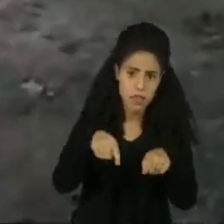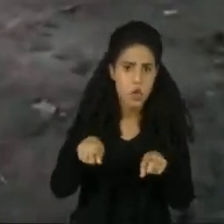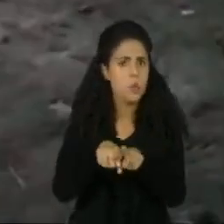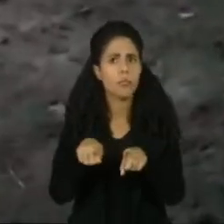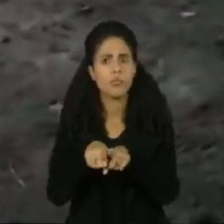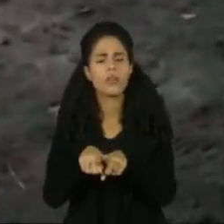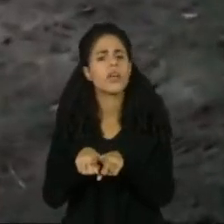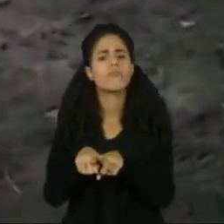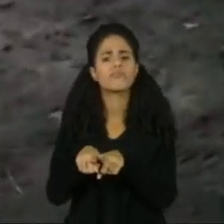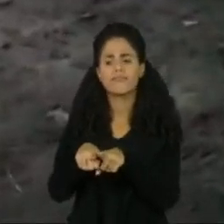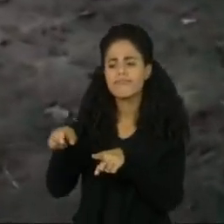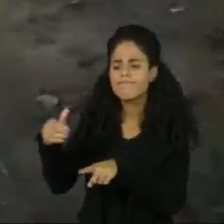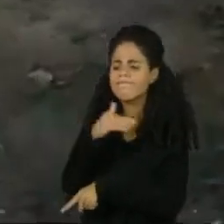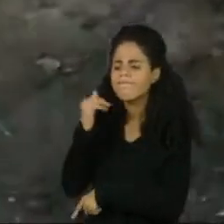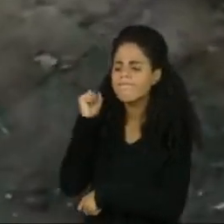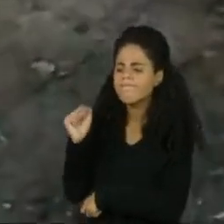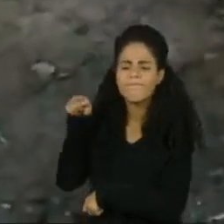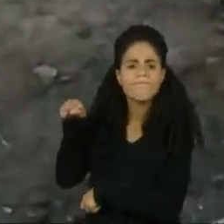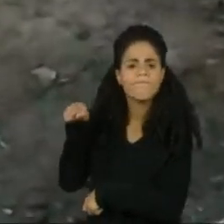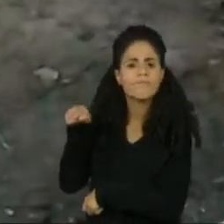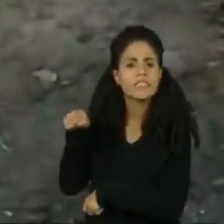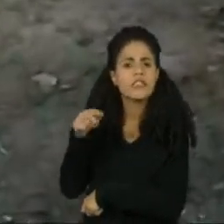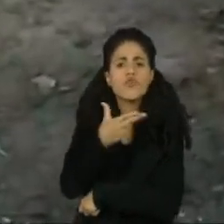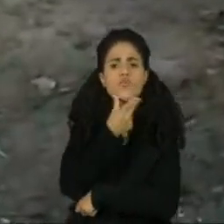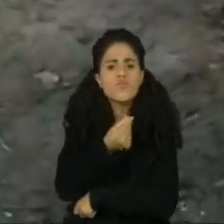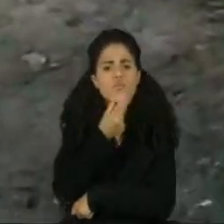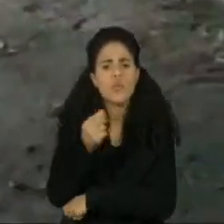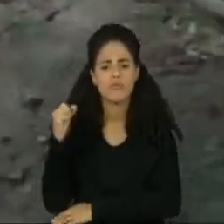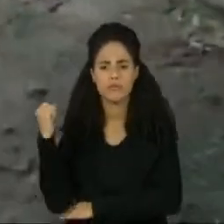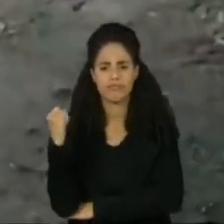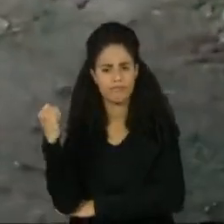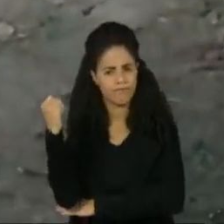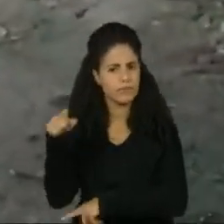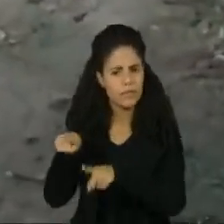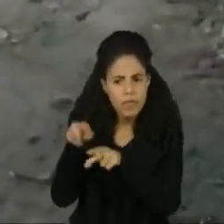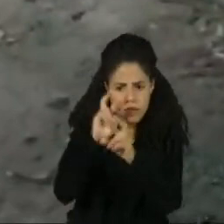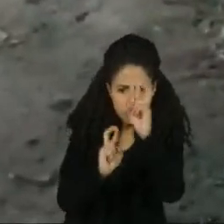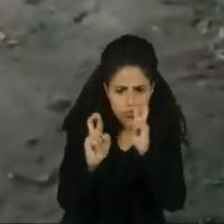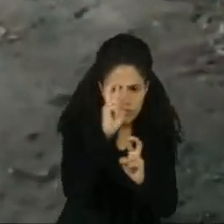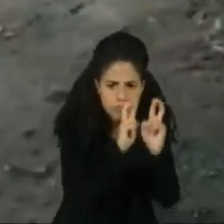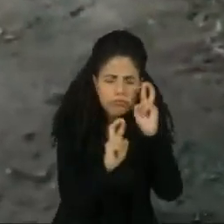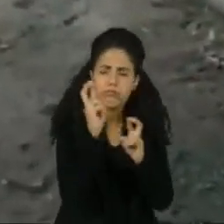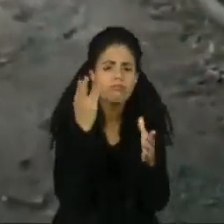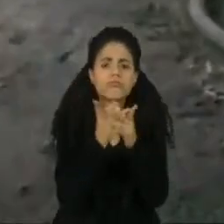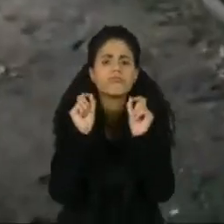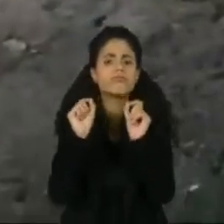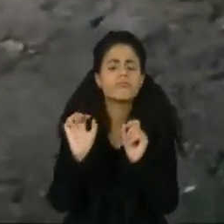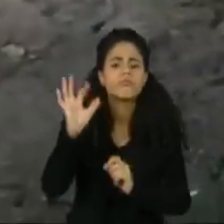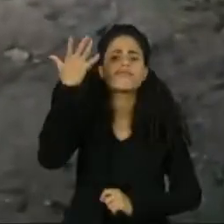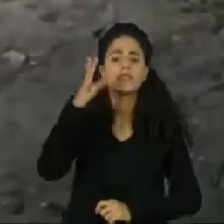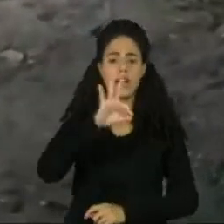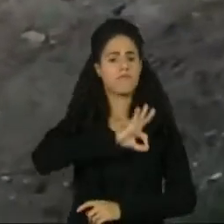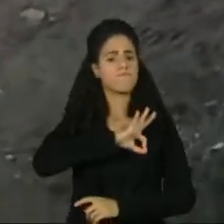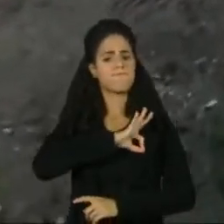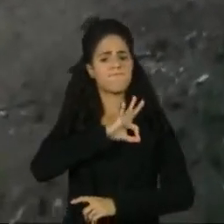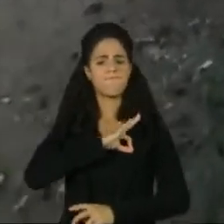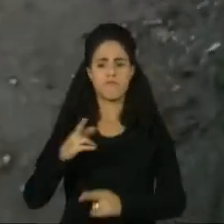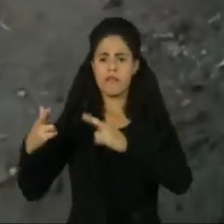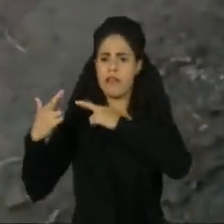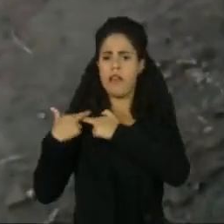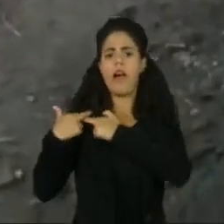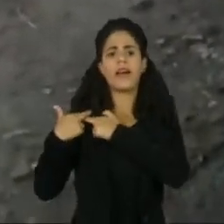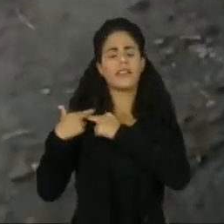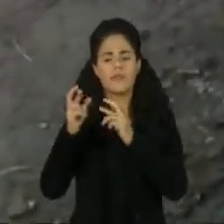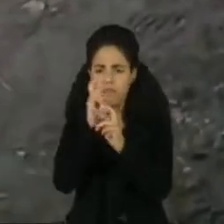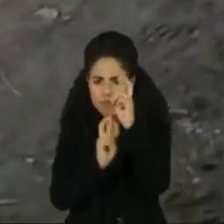a polícia federal EA Polícia Civil de Sergipe também investigam o caso o delegado responsável pelo